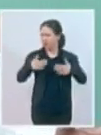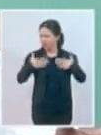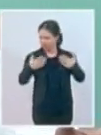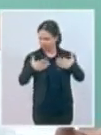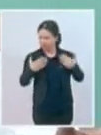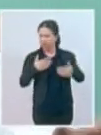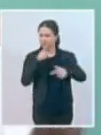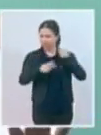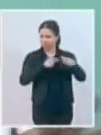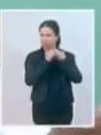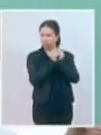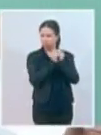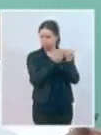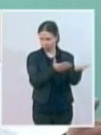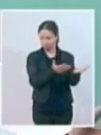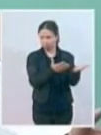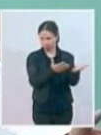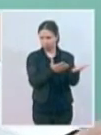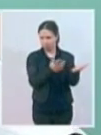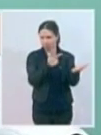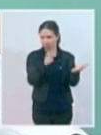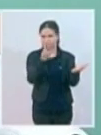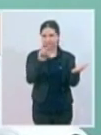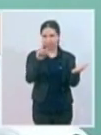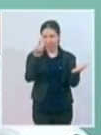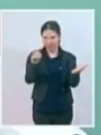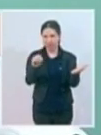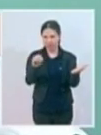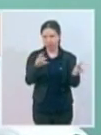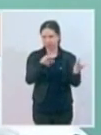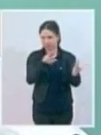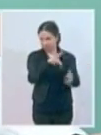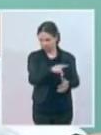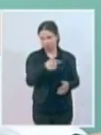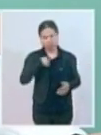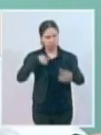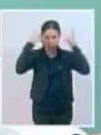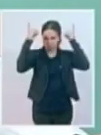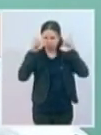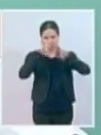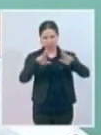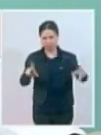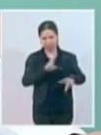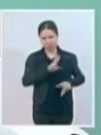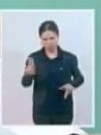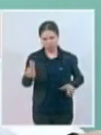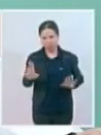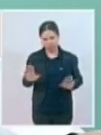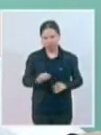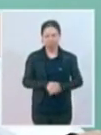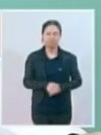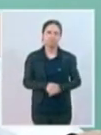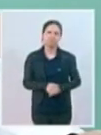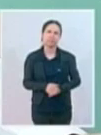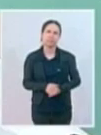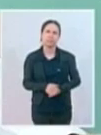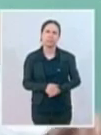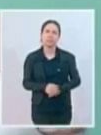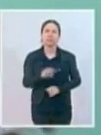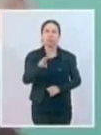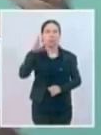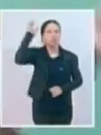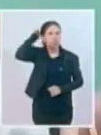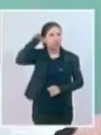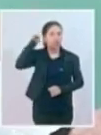Prado, mas eu não sou Prado, eu sou Dudu. Uhum. Então, assim, é muito legal. Então, eu quero dizer que o Wellington, a todo momento,